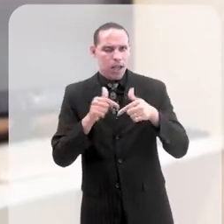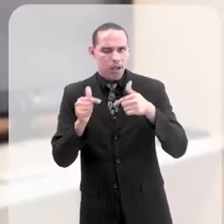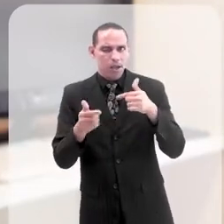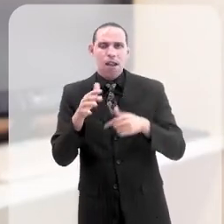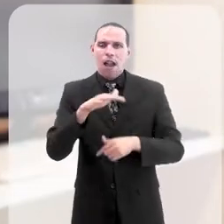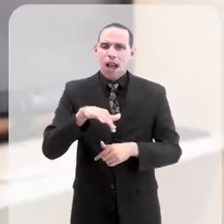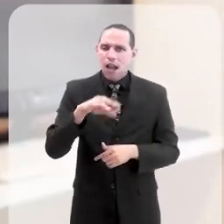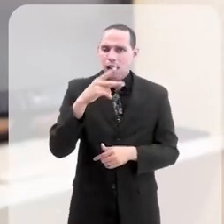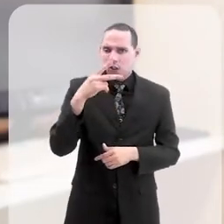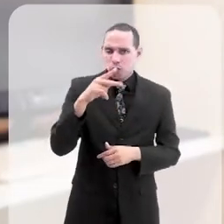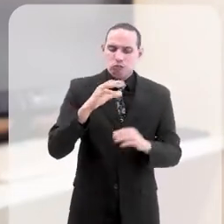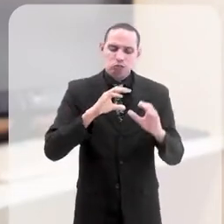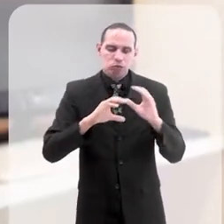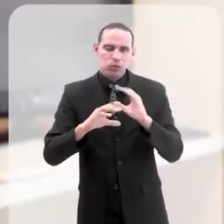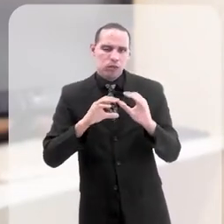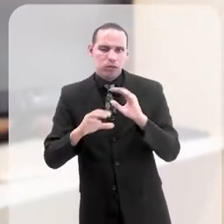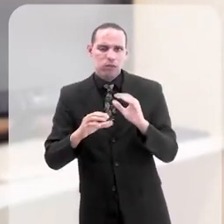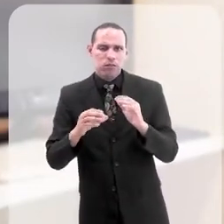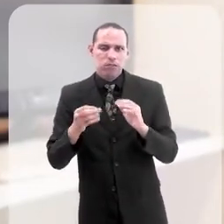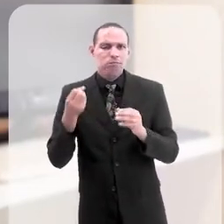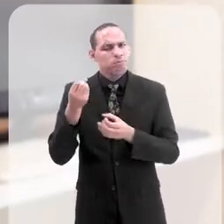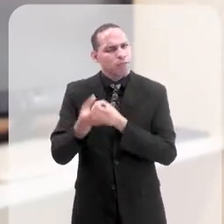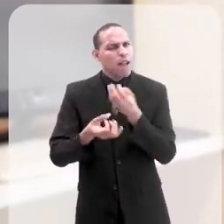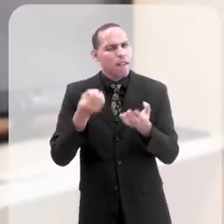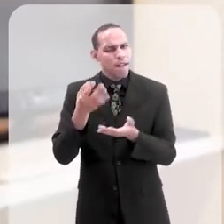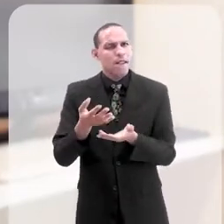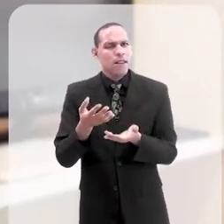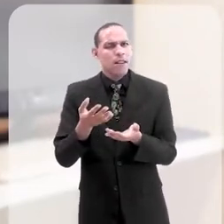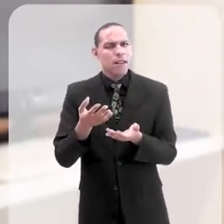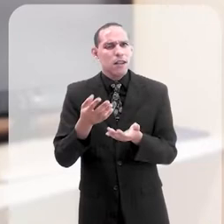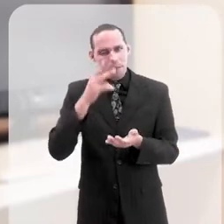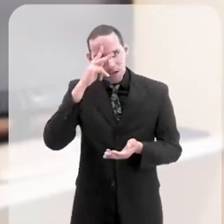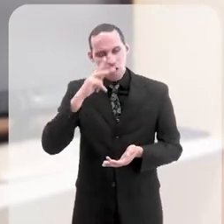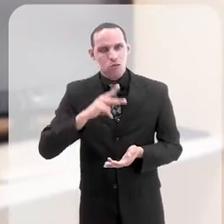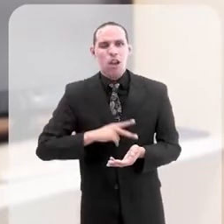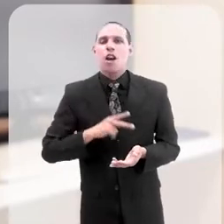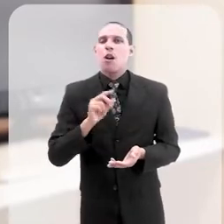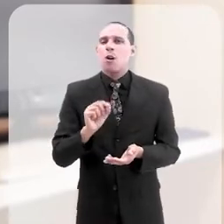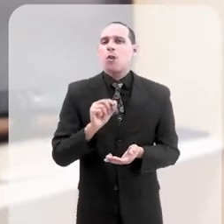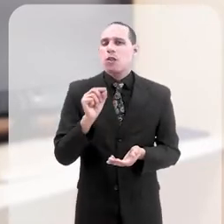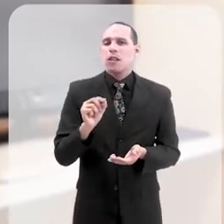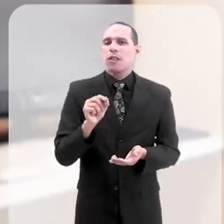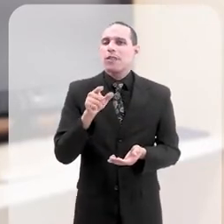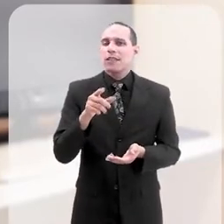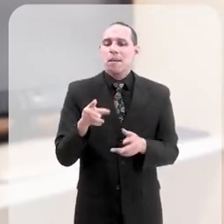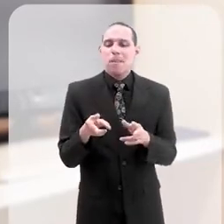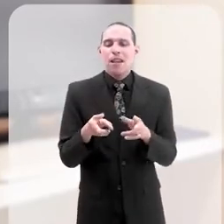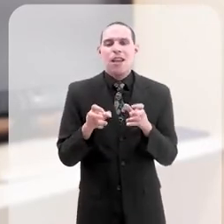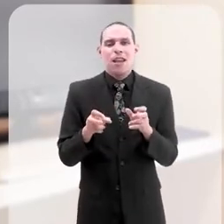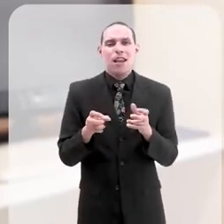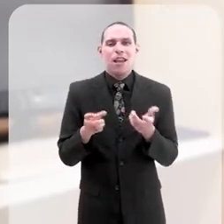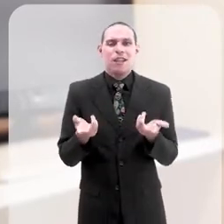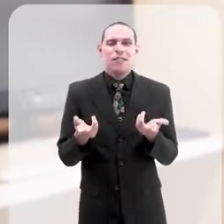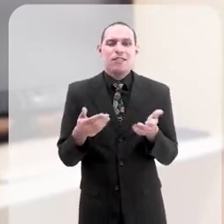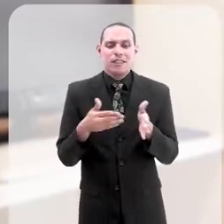também, comunicação, te trouxe isso pessoalmente? Ou seja, você perceber que você tem limites, que você